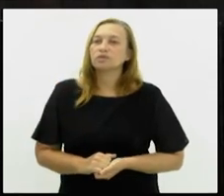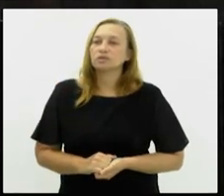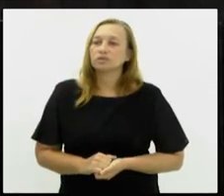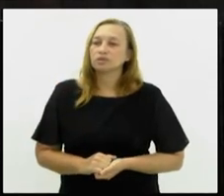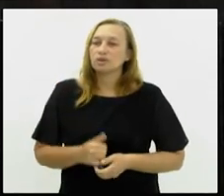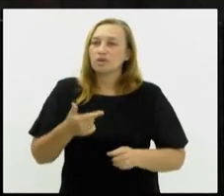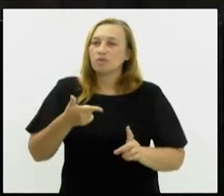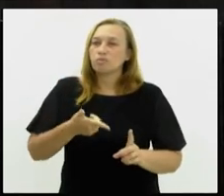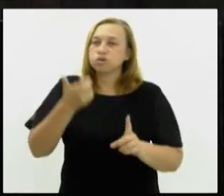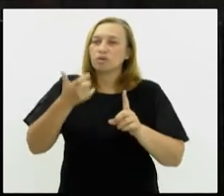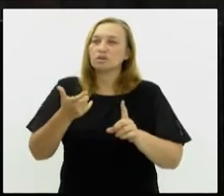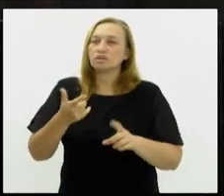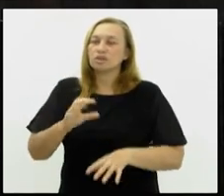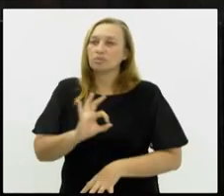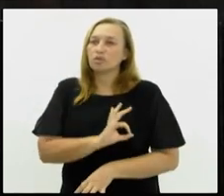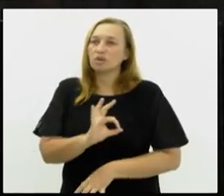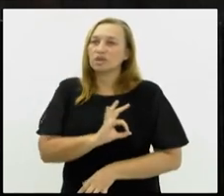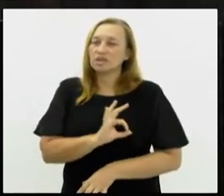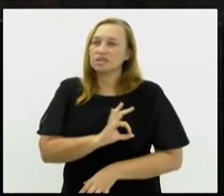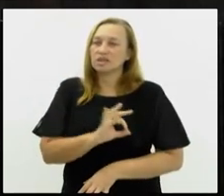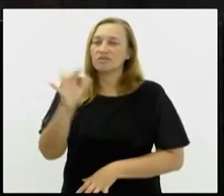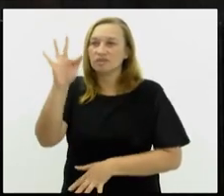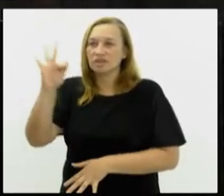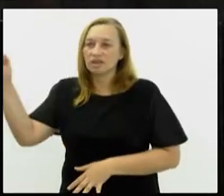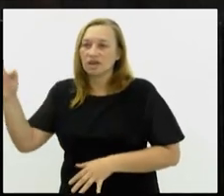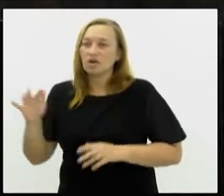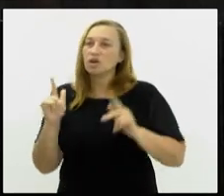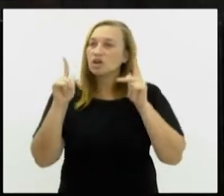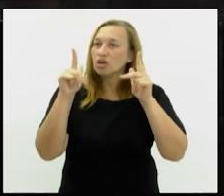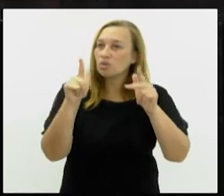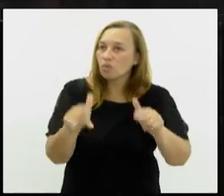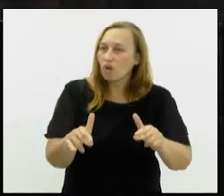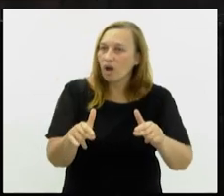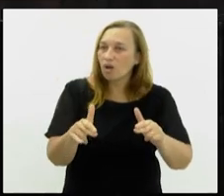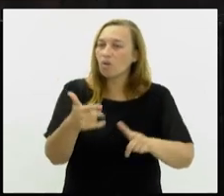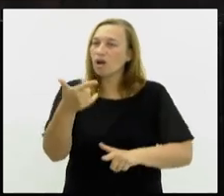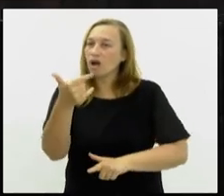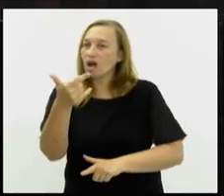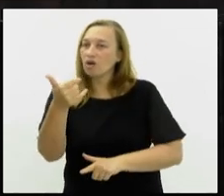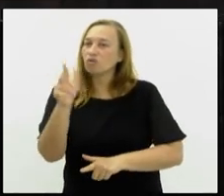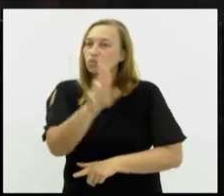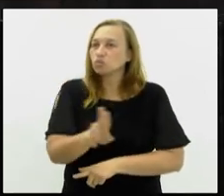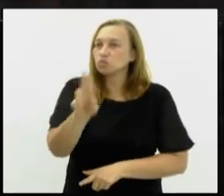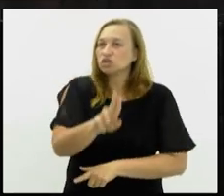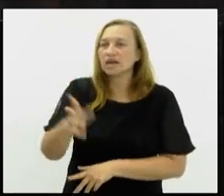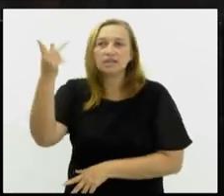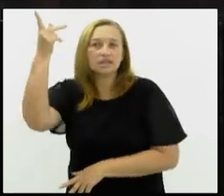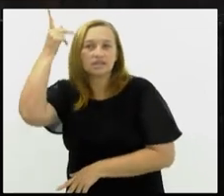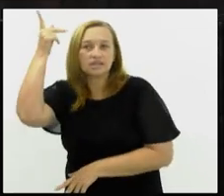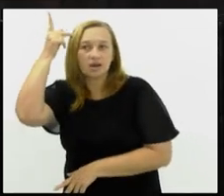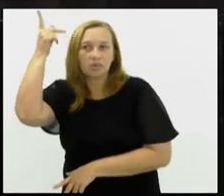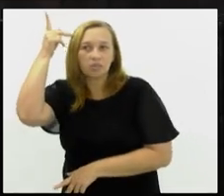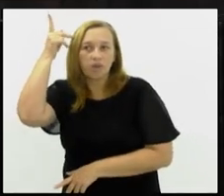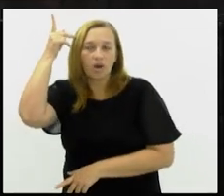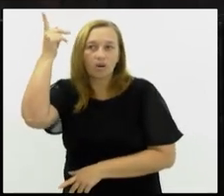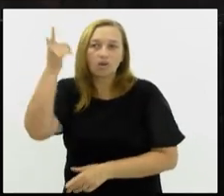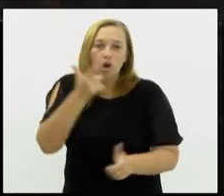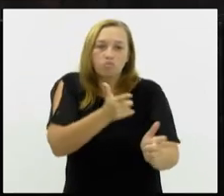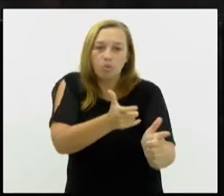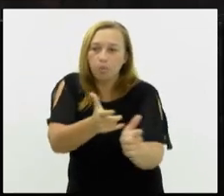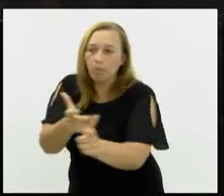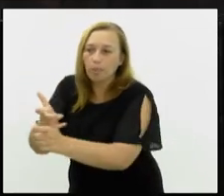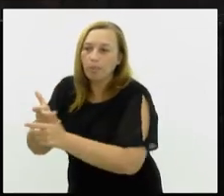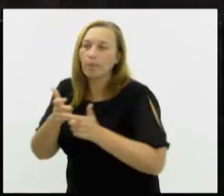da Polícia Federal, o mesmo lote que foi utilizado em São Paulo numa chacina de jovens